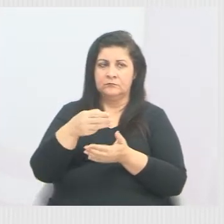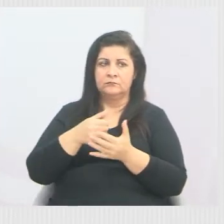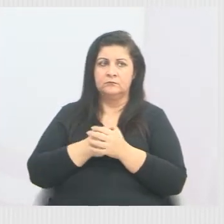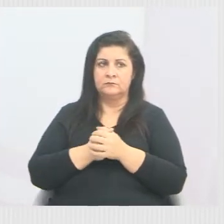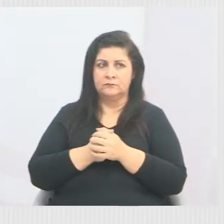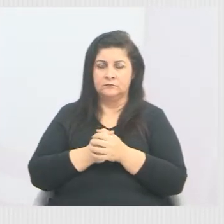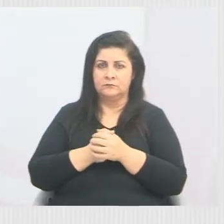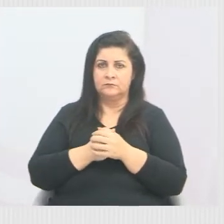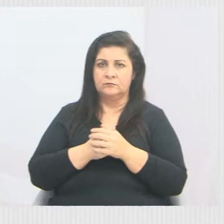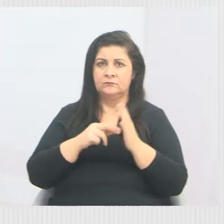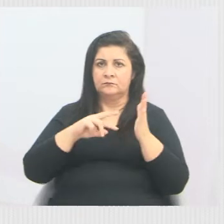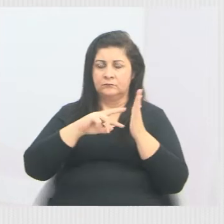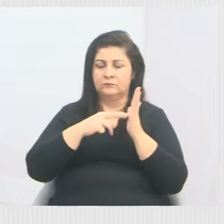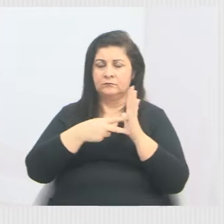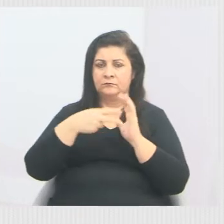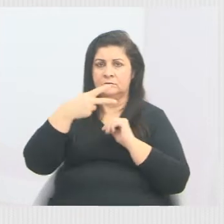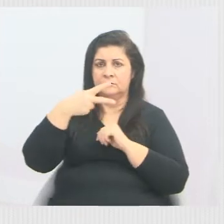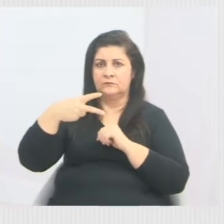6.038.000,